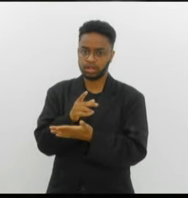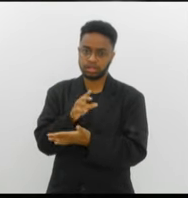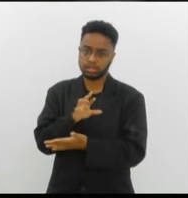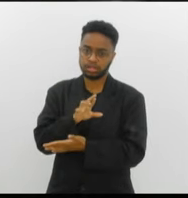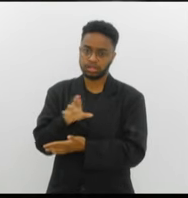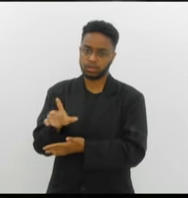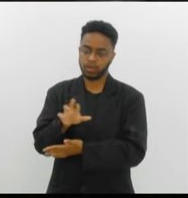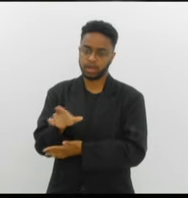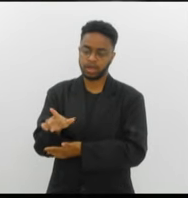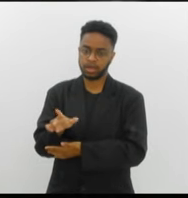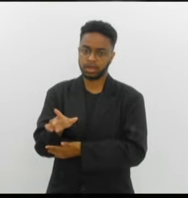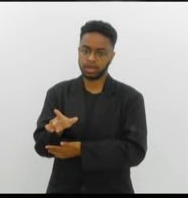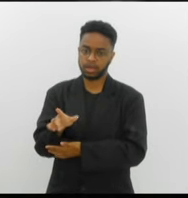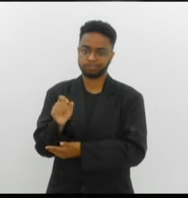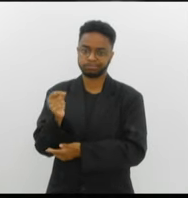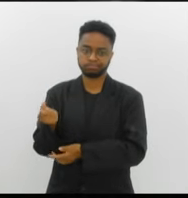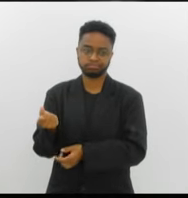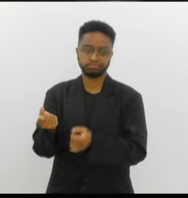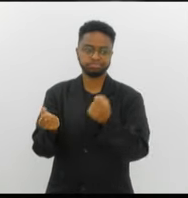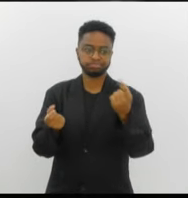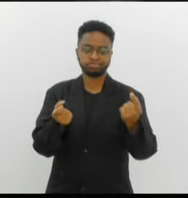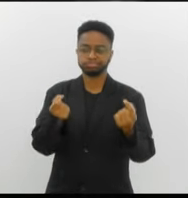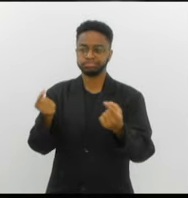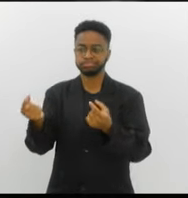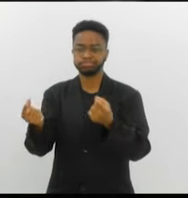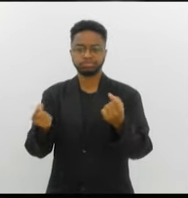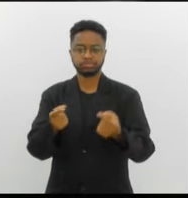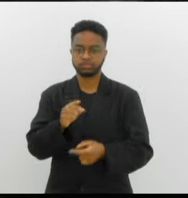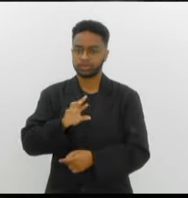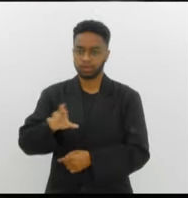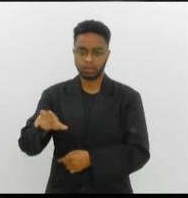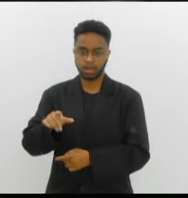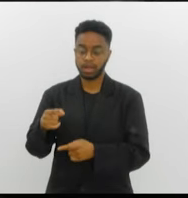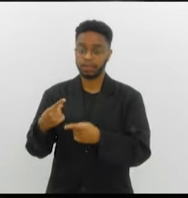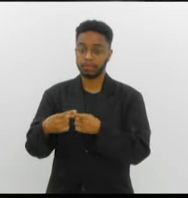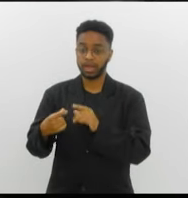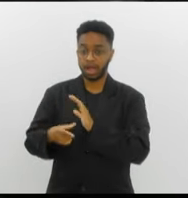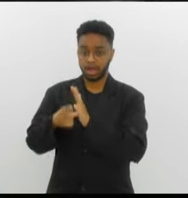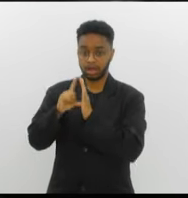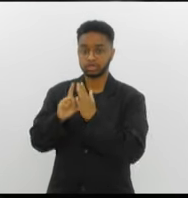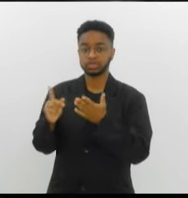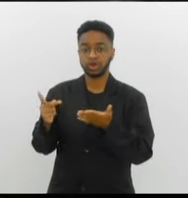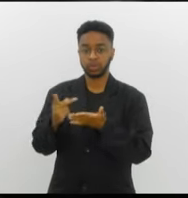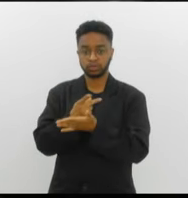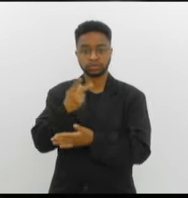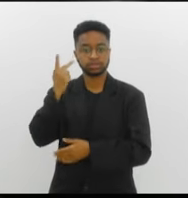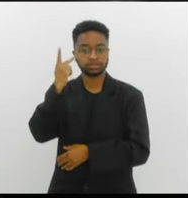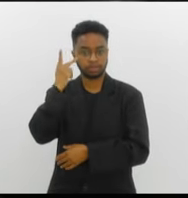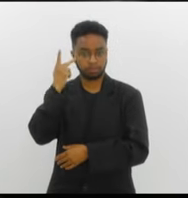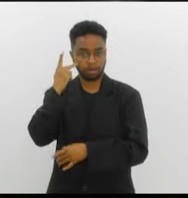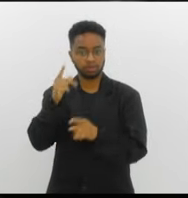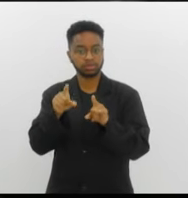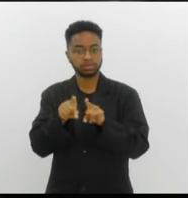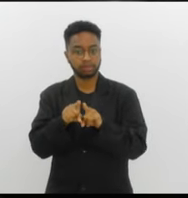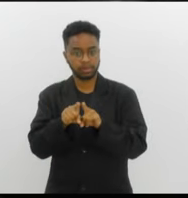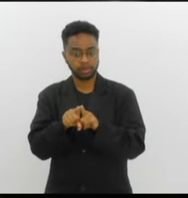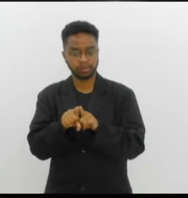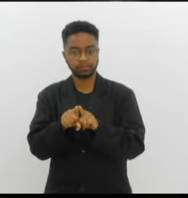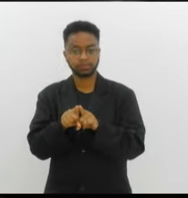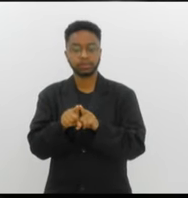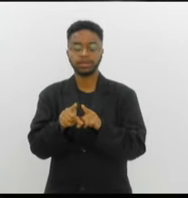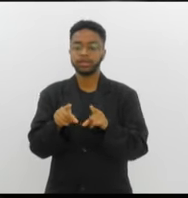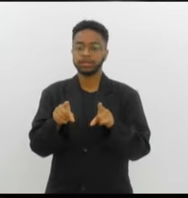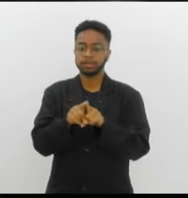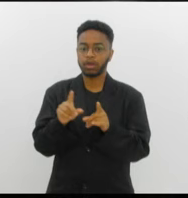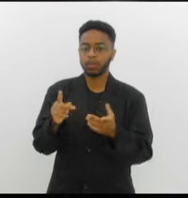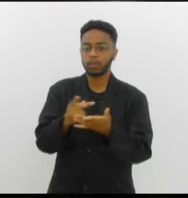fato isolado. Antes aconteceu uma no litoral de São Paulo, no estado da